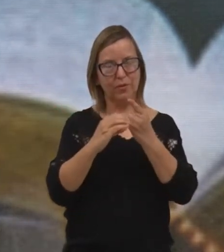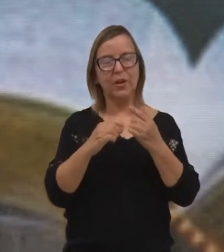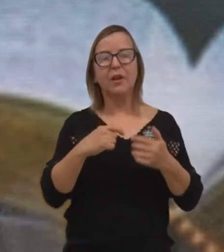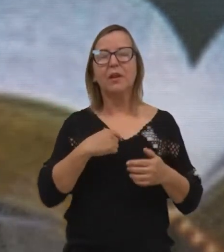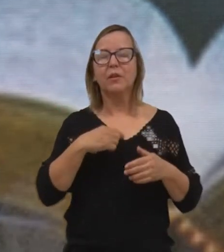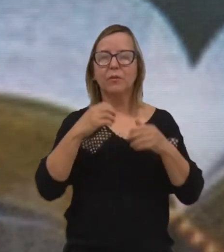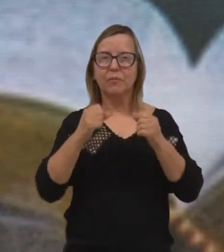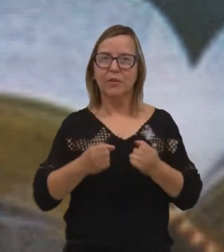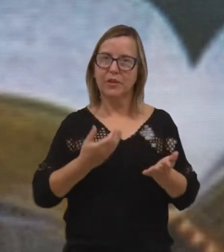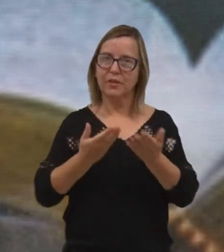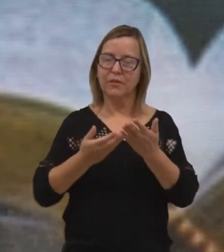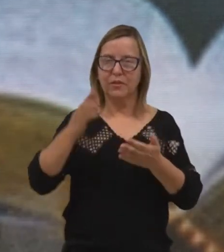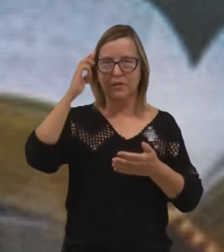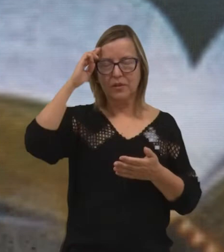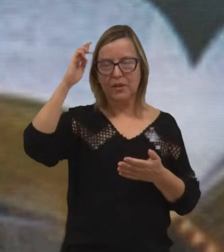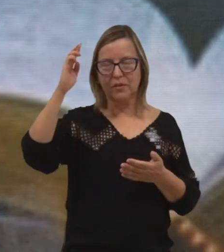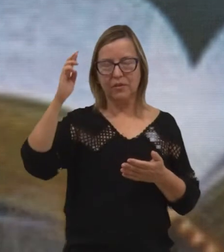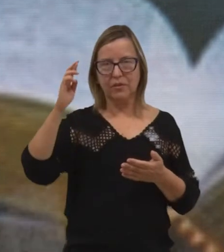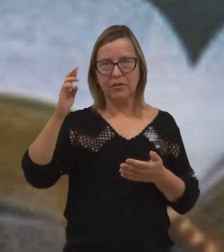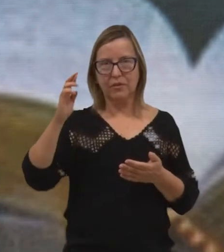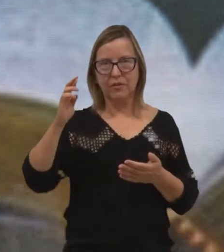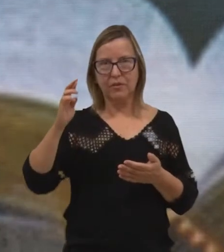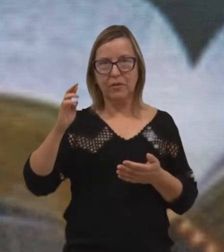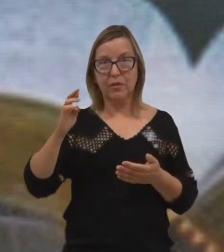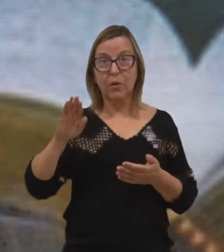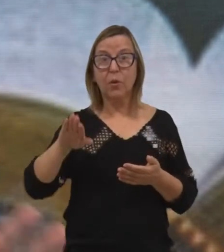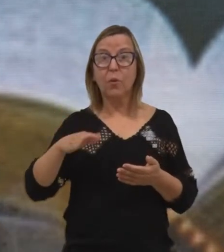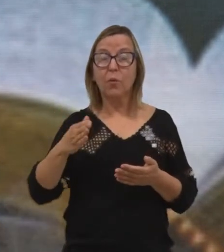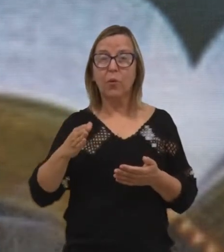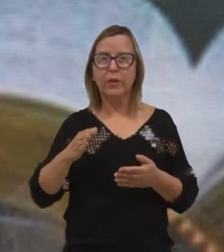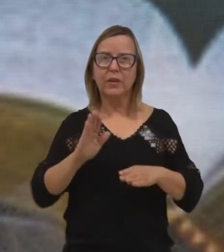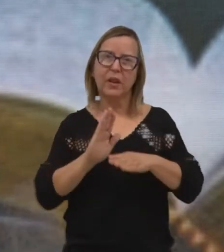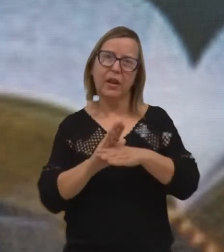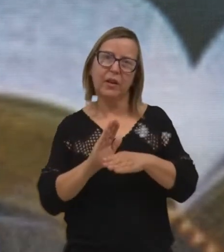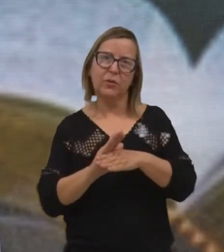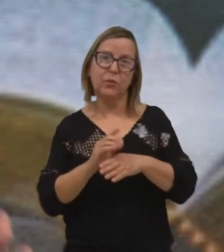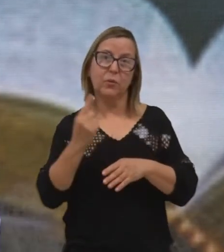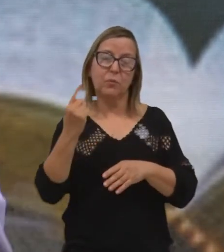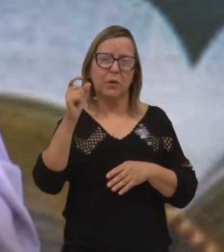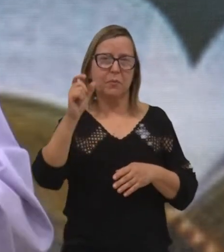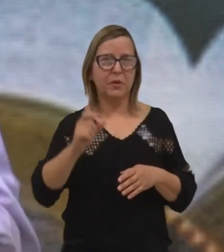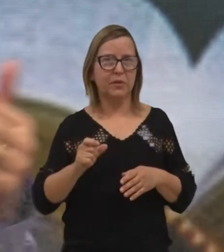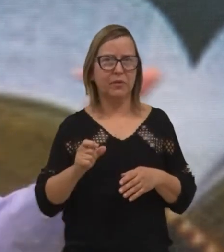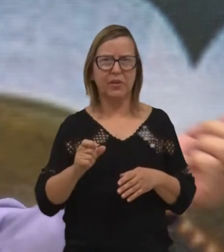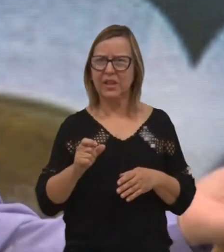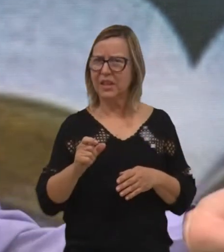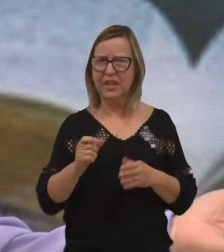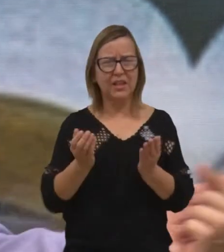Senhor quando eu auxilio uma outra pessoa que nem é cristã, mas que através do testemunho que você